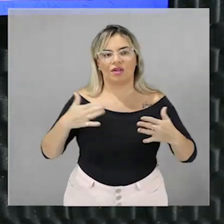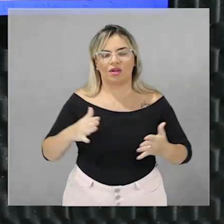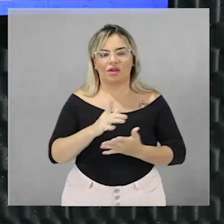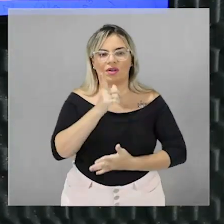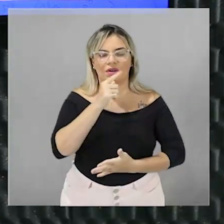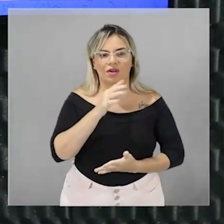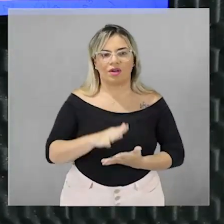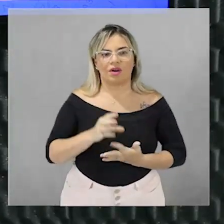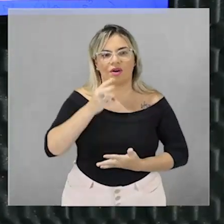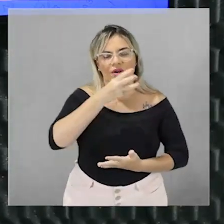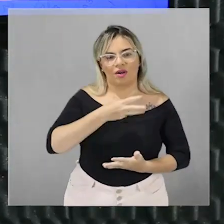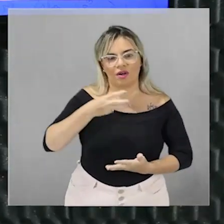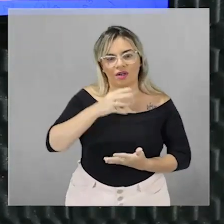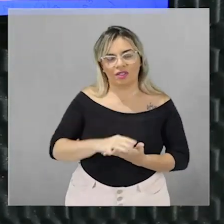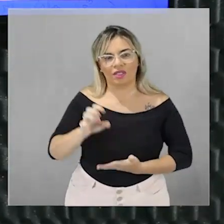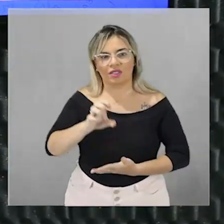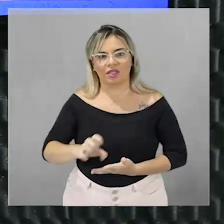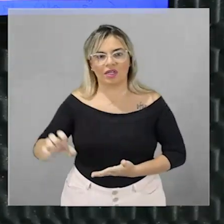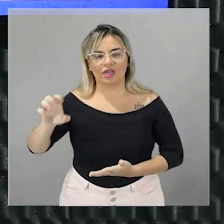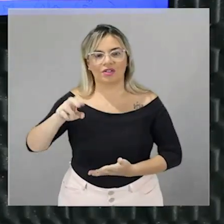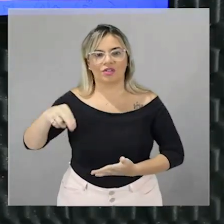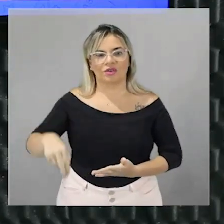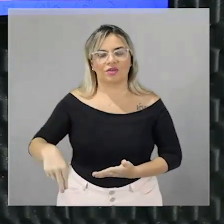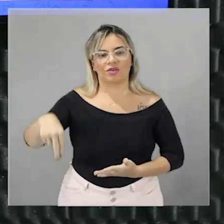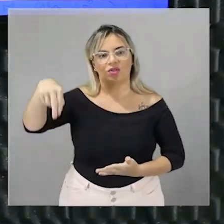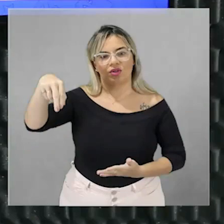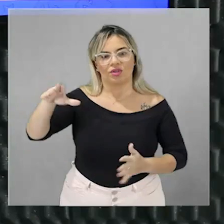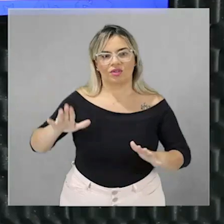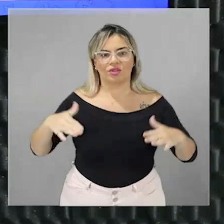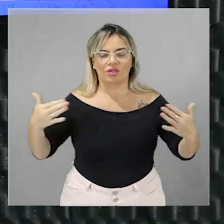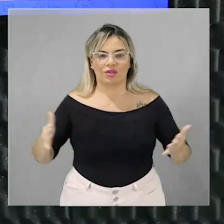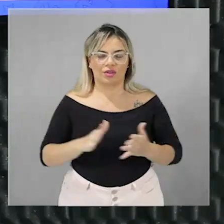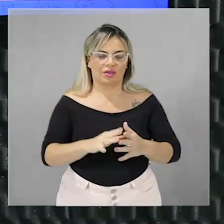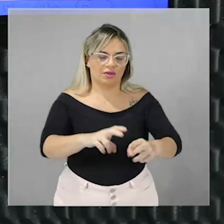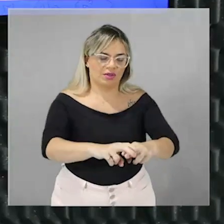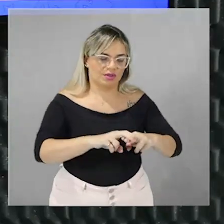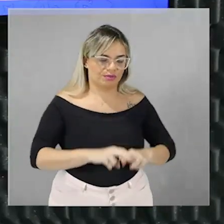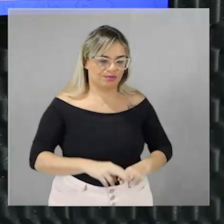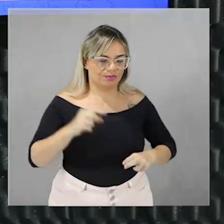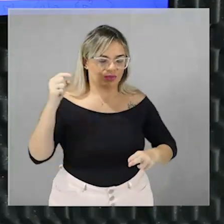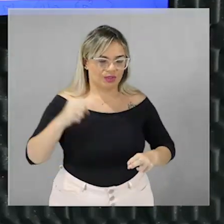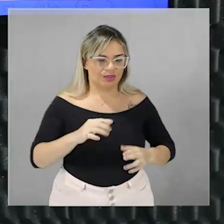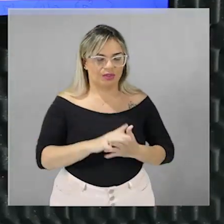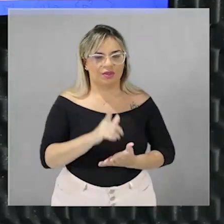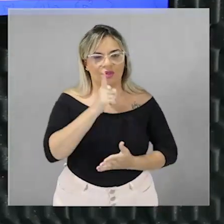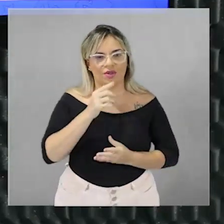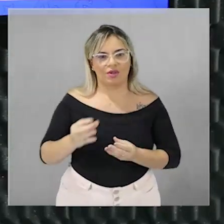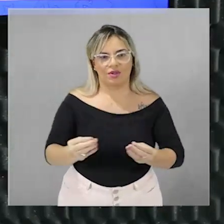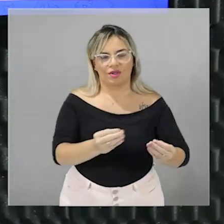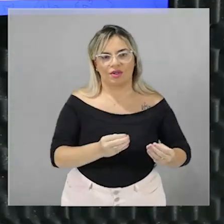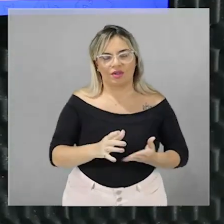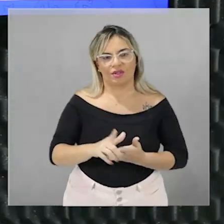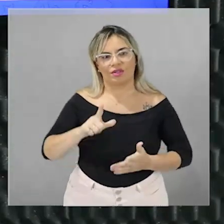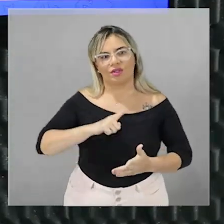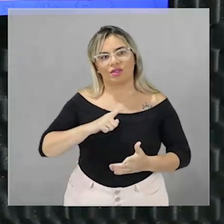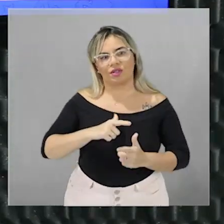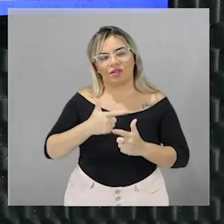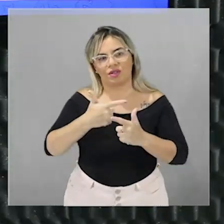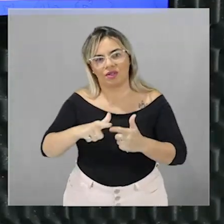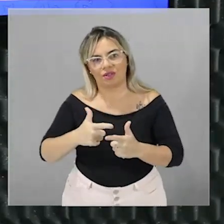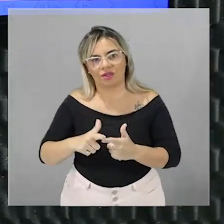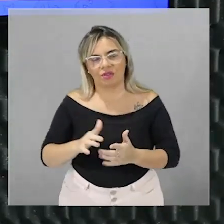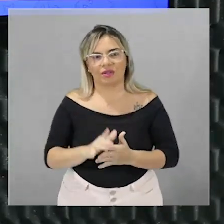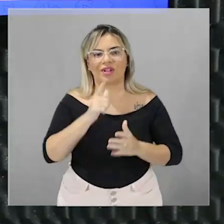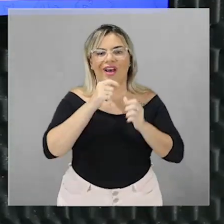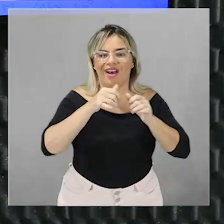é concentrada na região norte, tá bom? Por isso que, embora o Brasil tenha muita água, mas o Brasil também tem problemas de falta e problemas